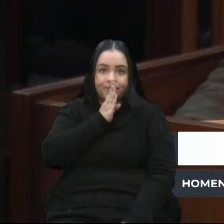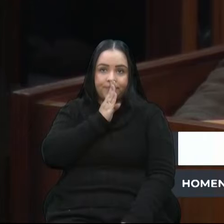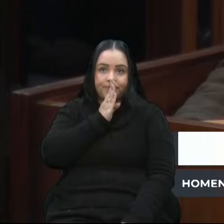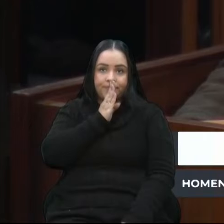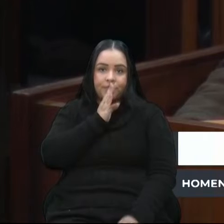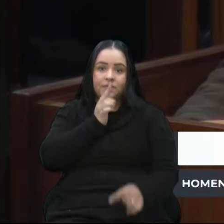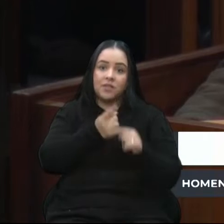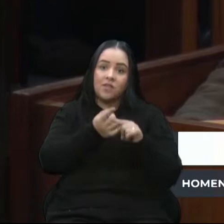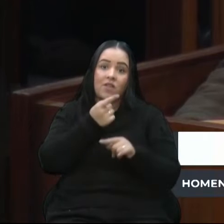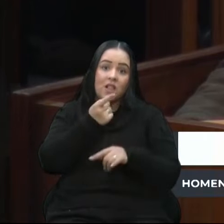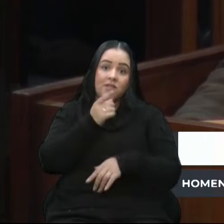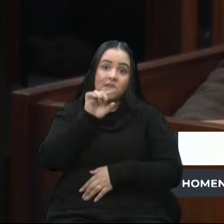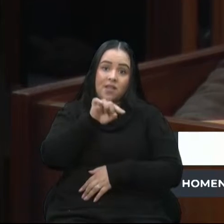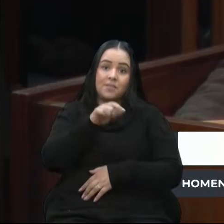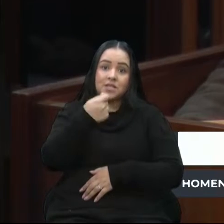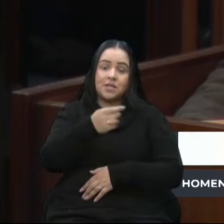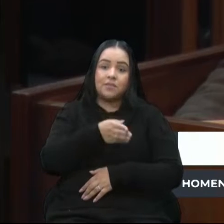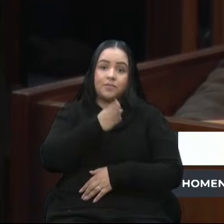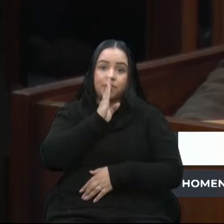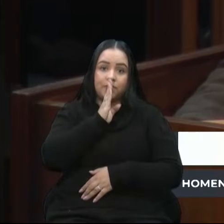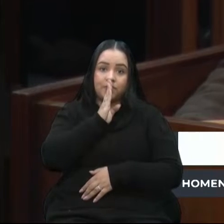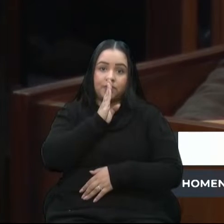para ele que era para ficar quieto.